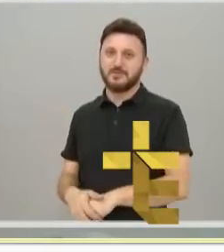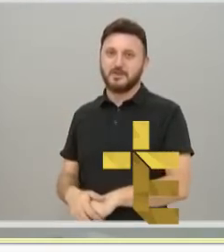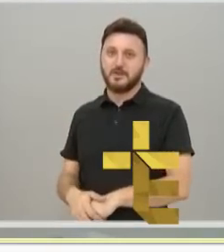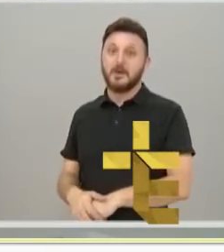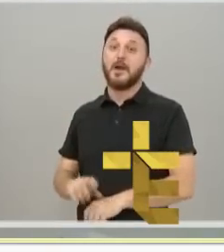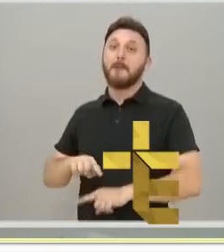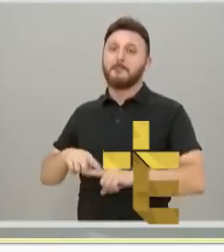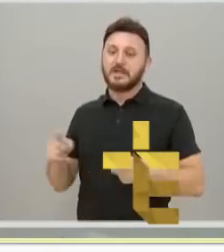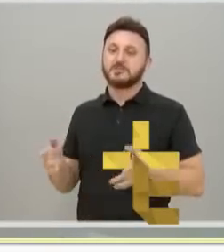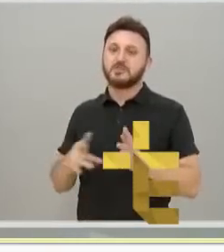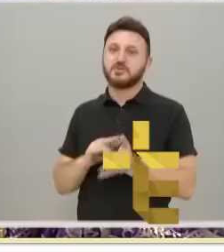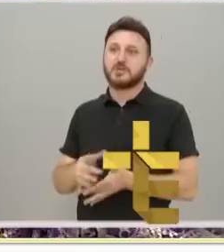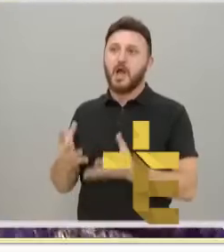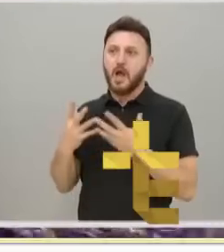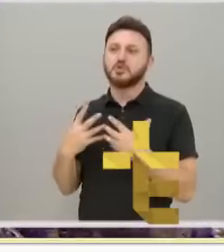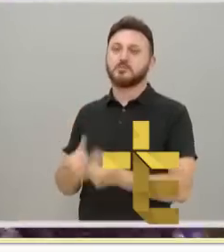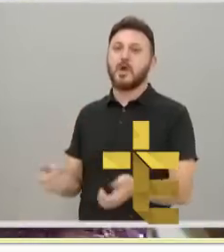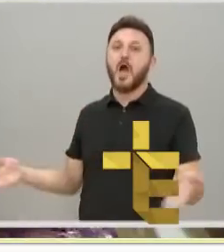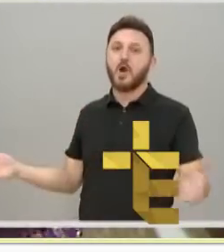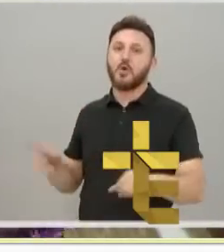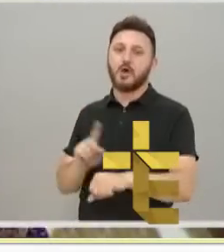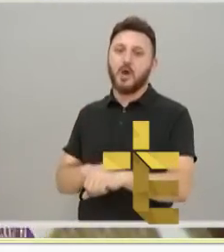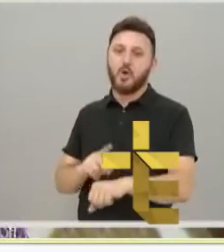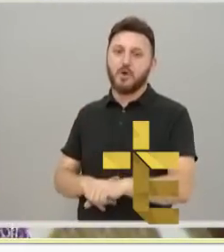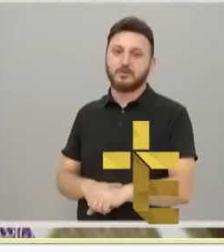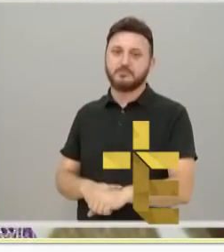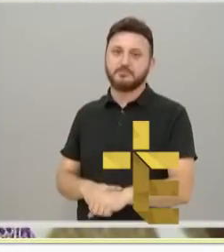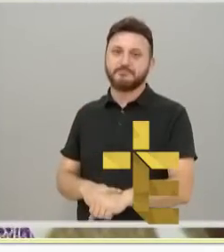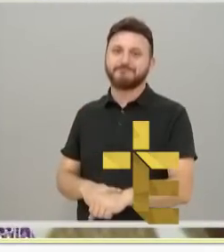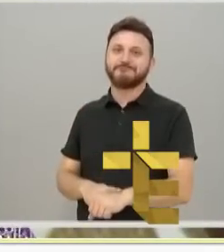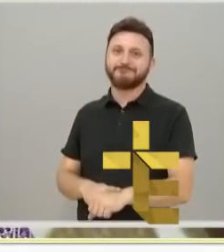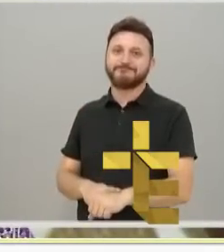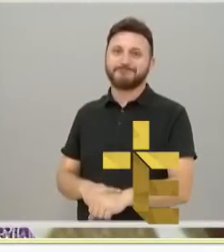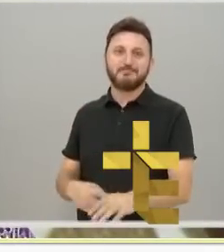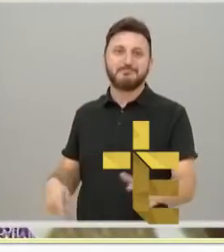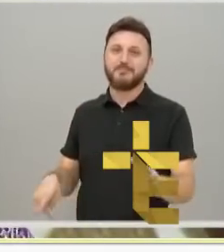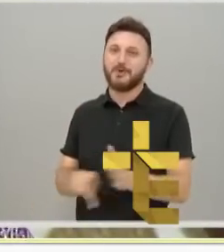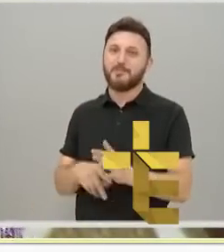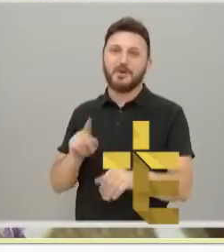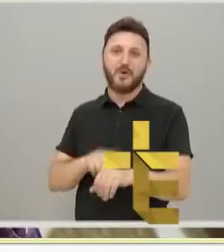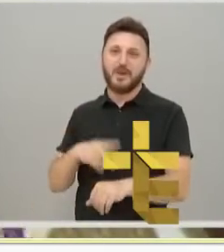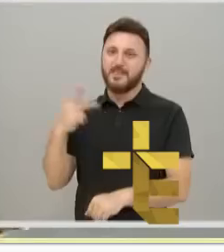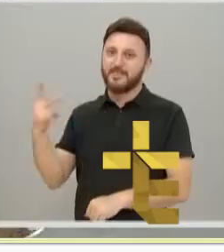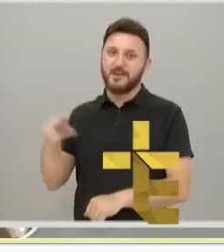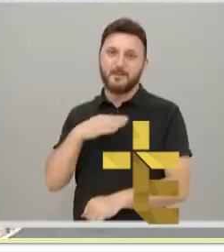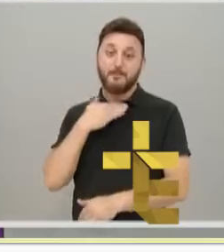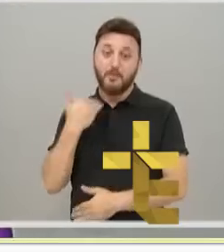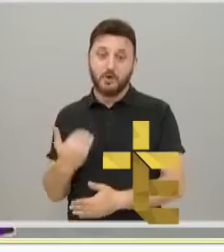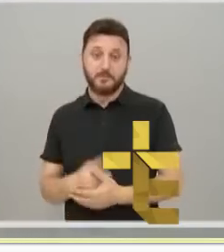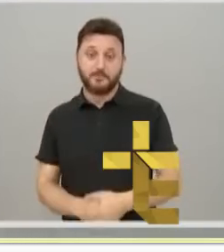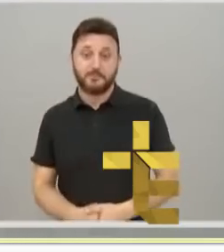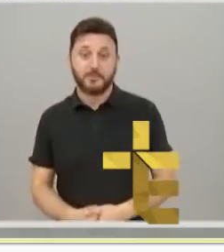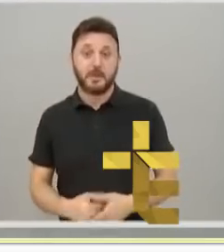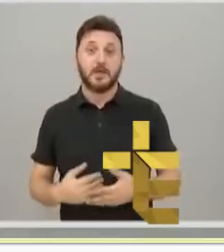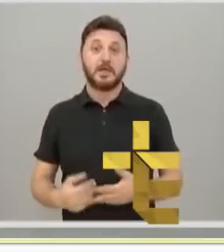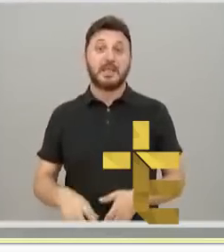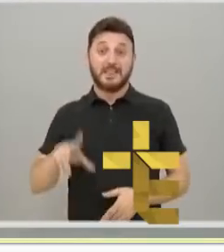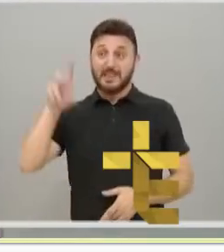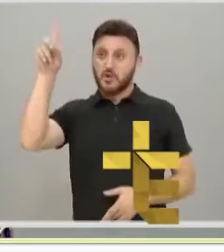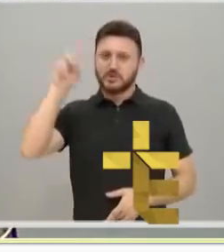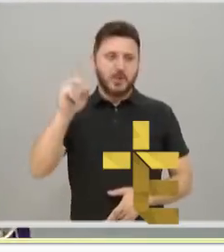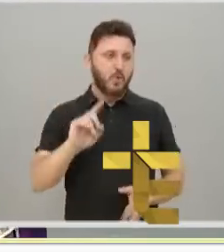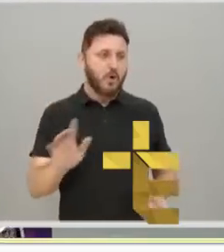luz, Deus não conseguiu mais reter. E não que Deus empurrou